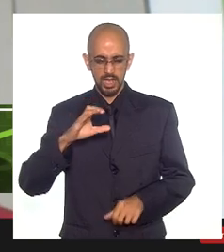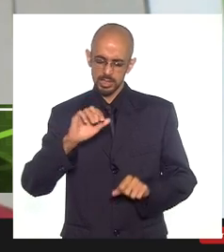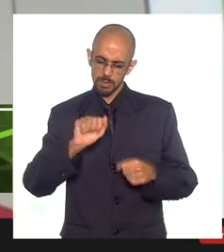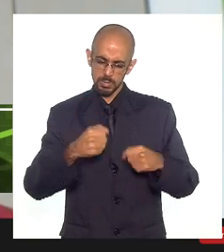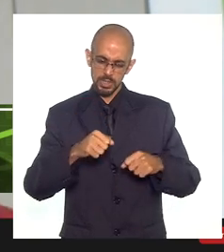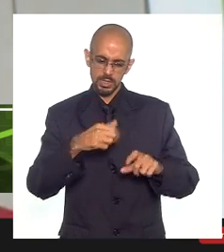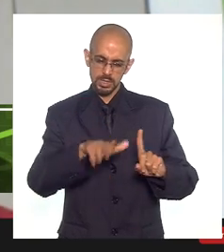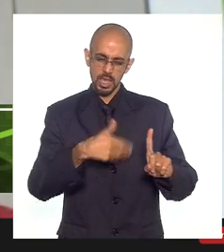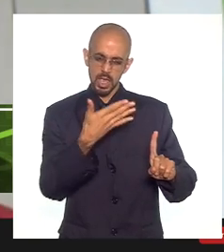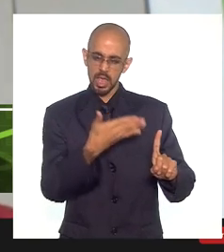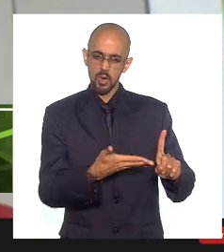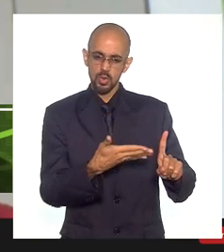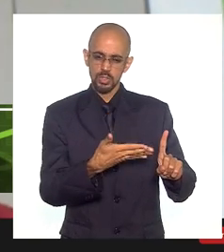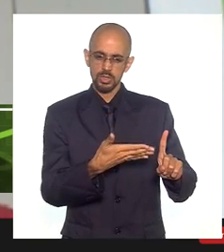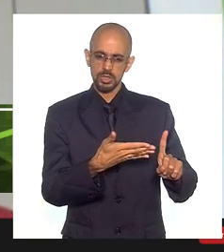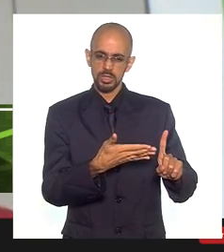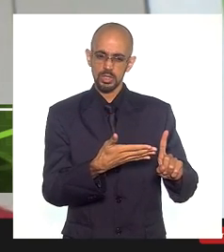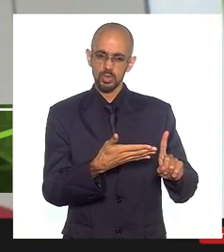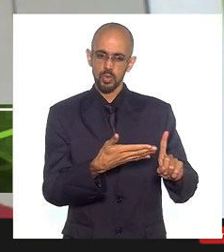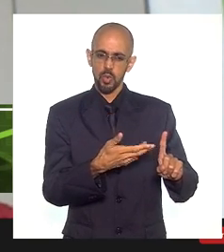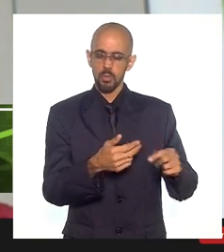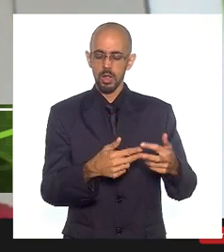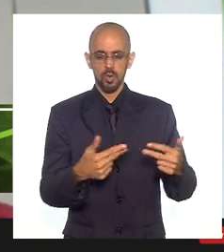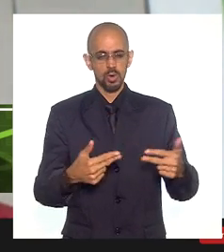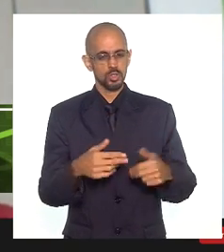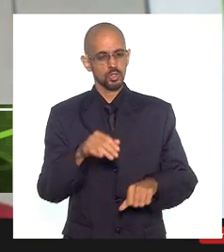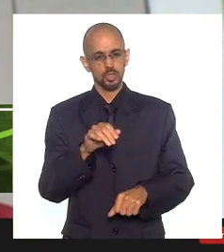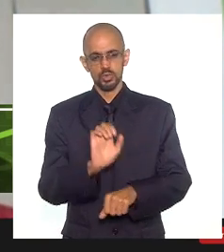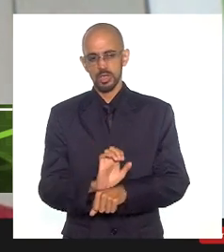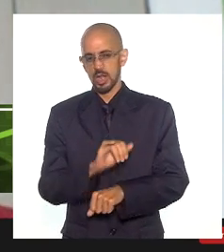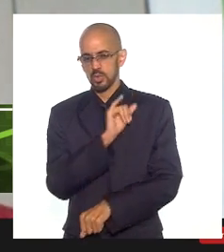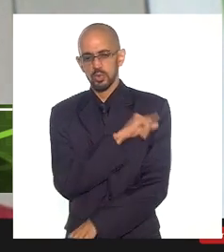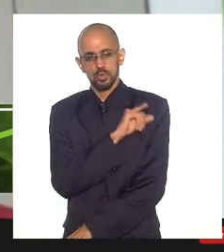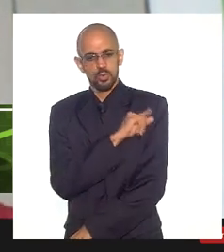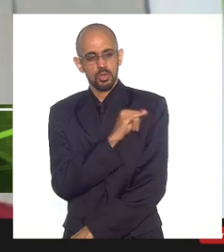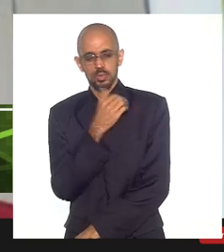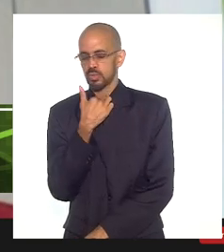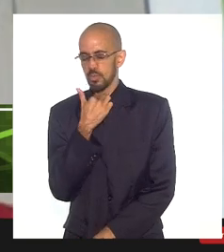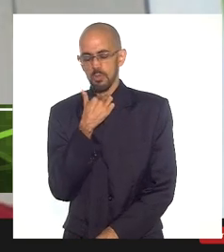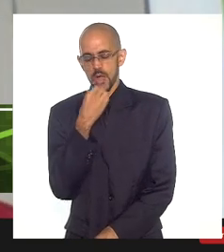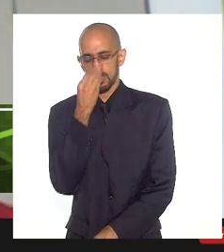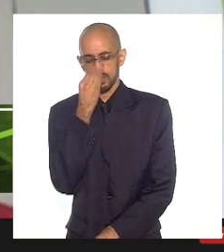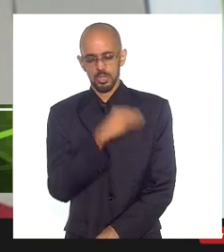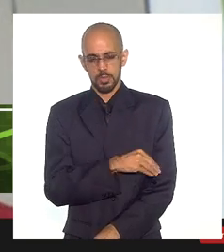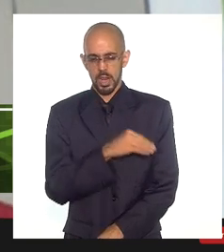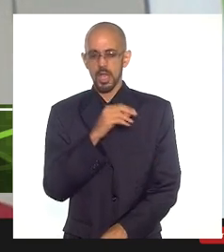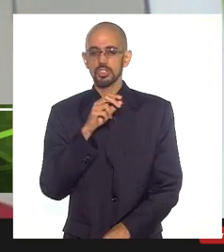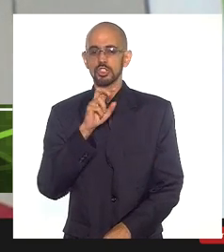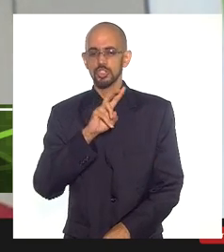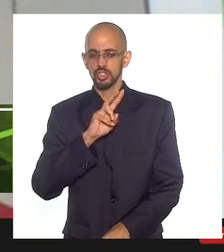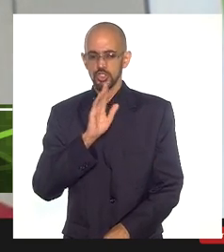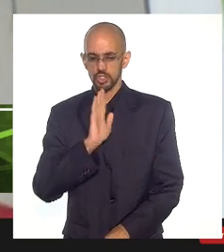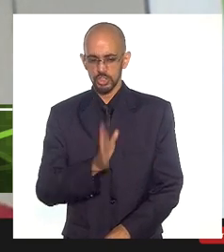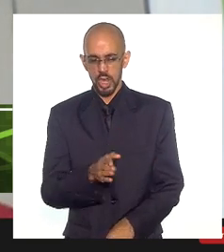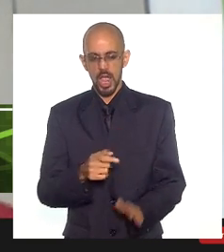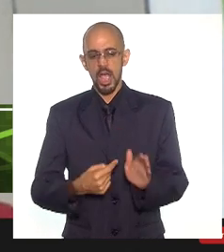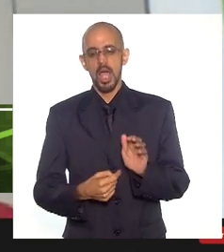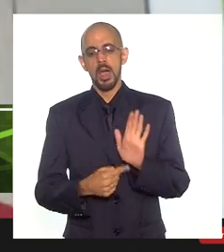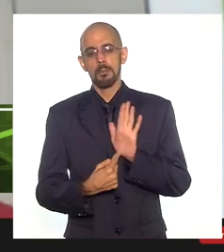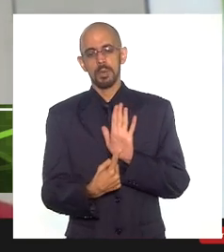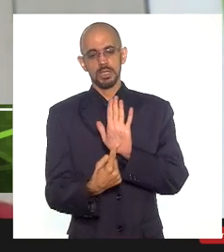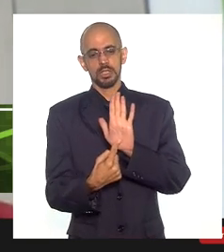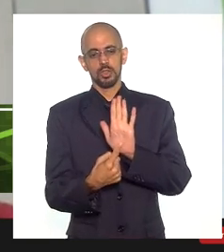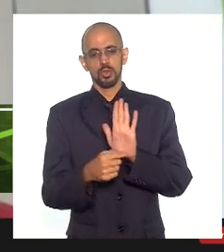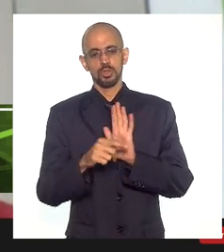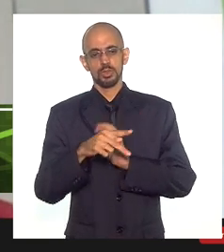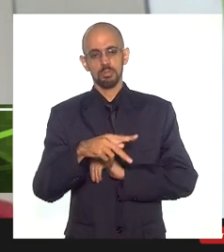reconhecido como algo que o Rio de Janeiro não pode prescindir. Então, a gente apresentou esse projeto de tombar a UERJ como patrimônio material